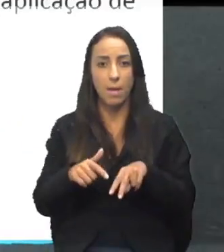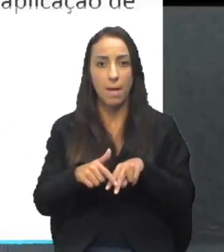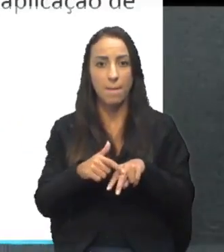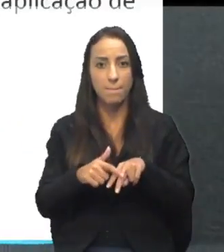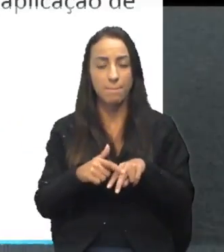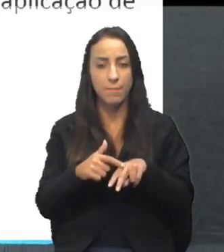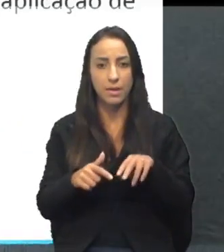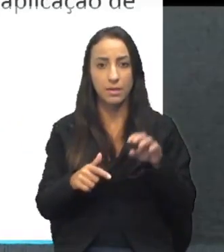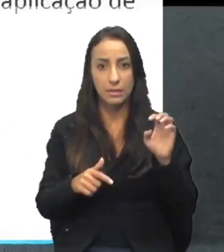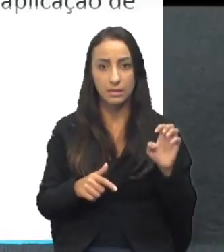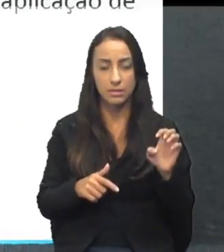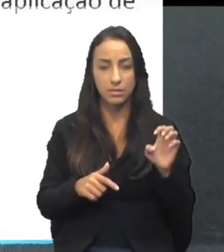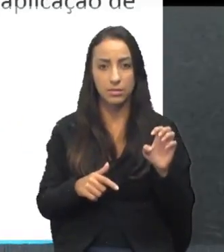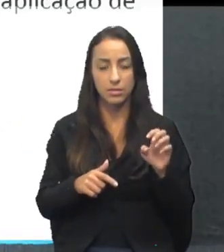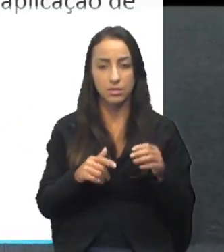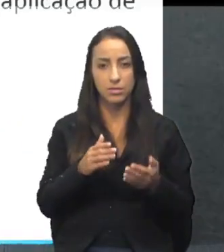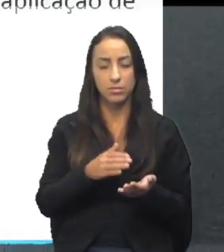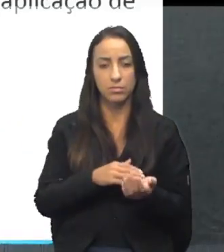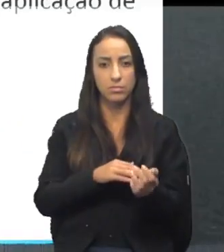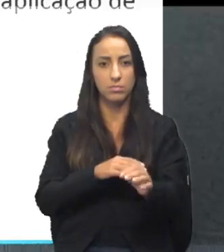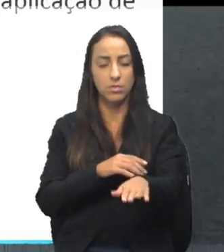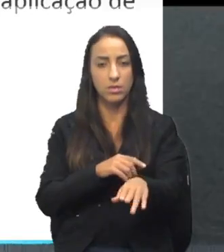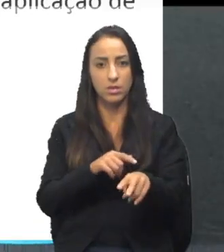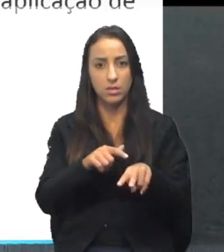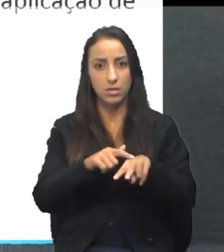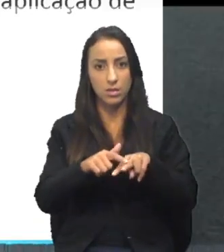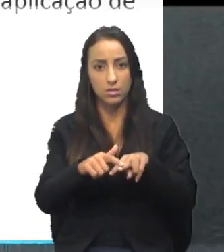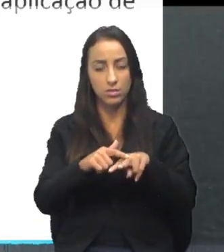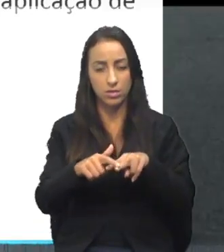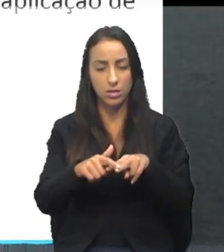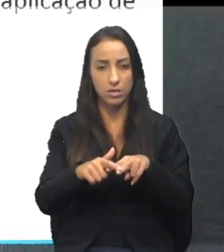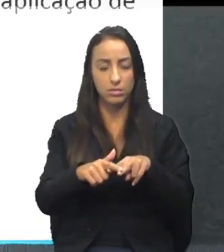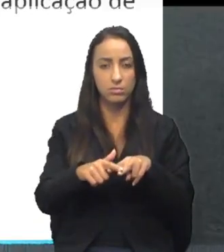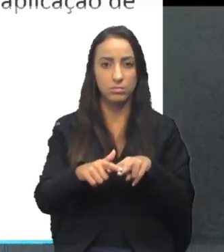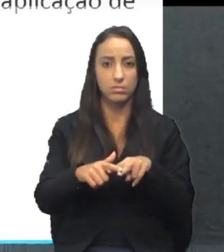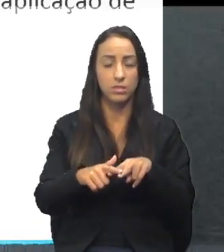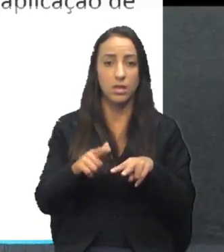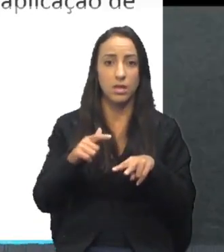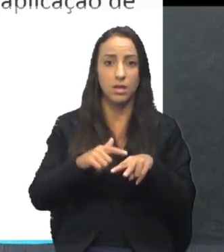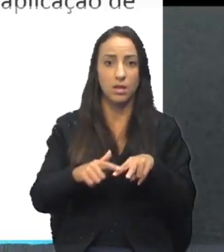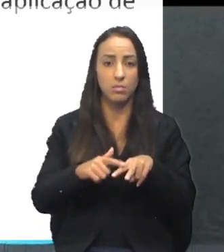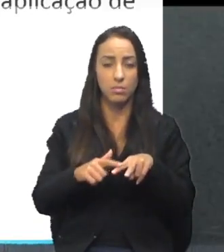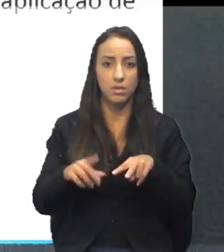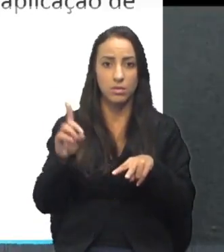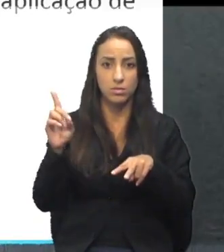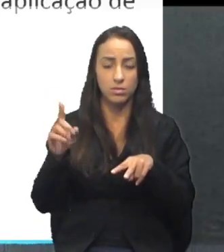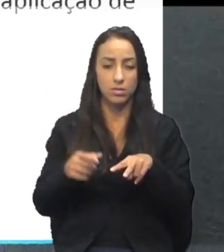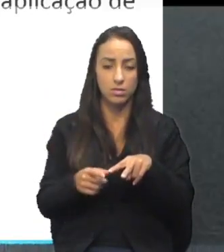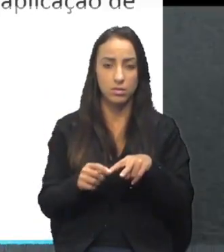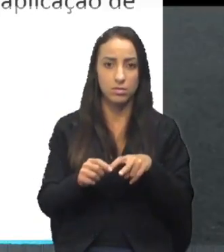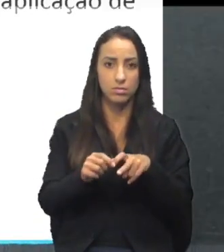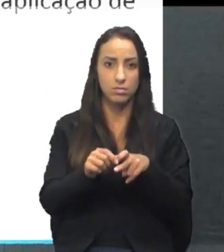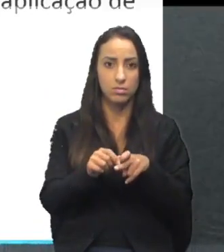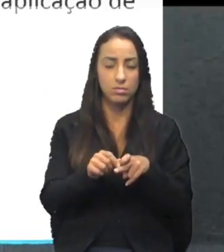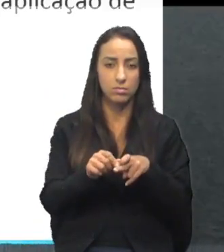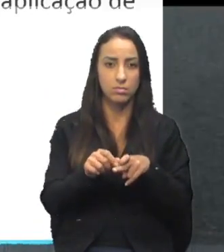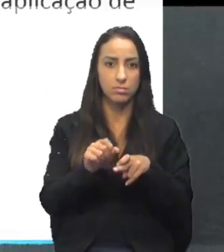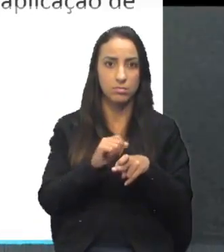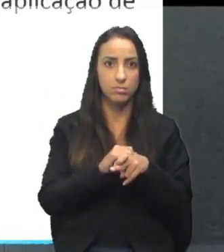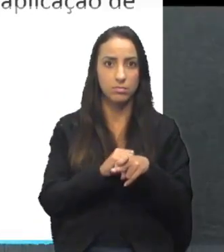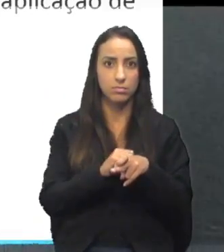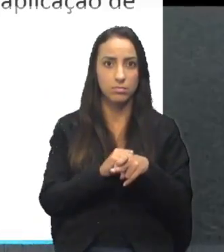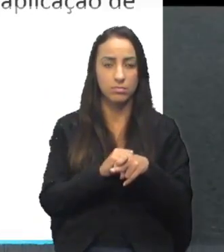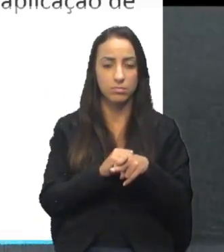parcialmente fletido, auxiliando, então, a exposição principalmente da